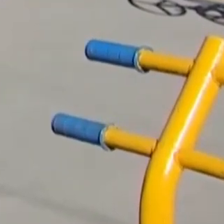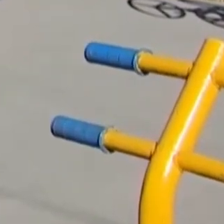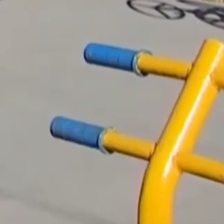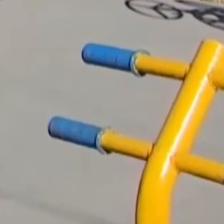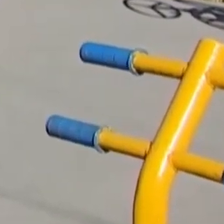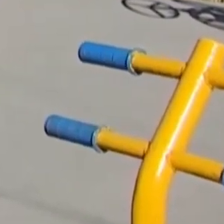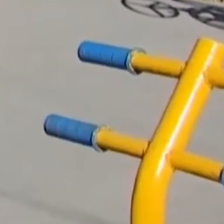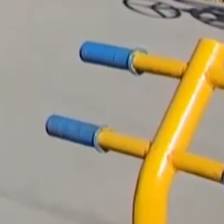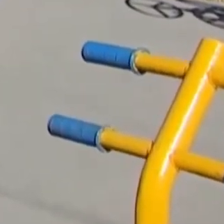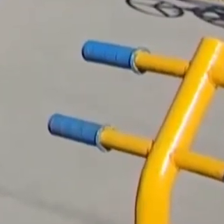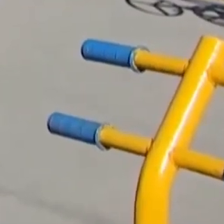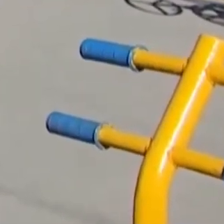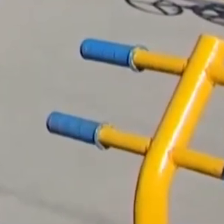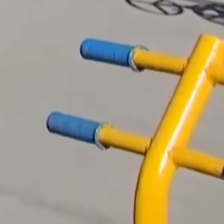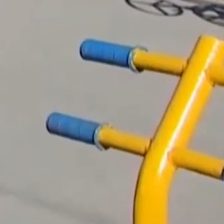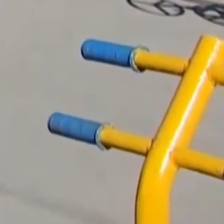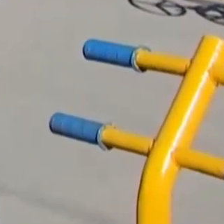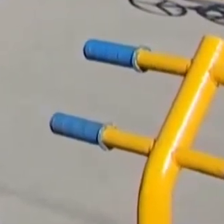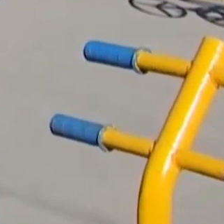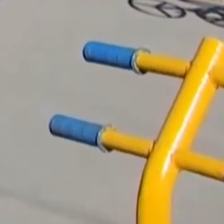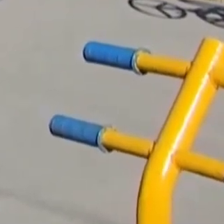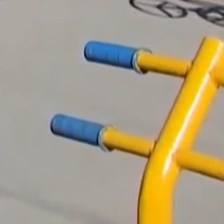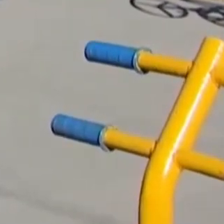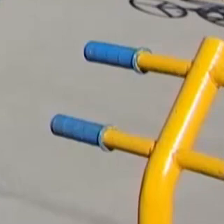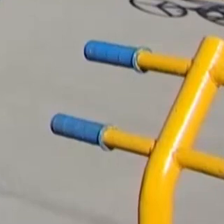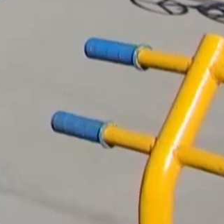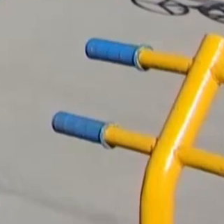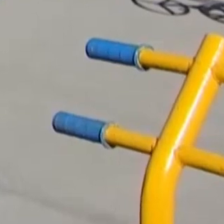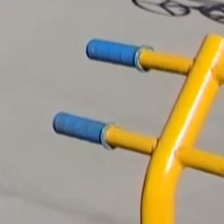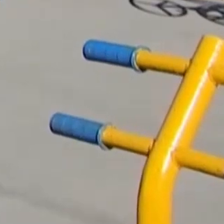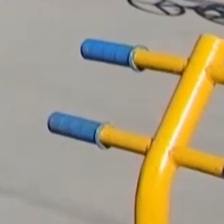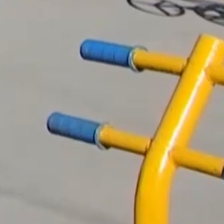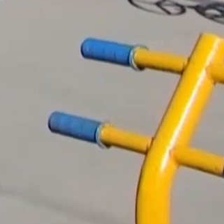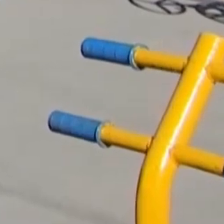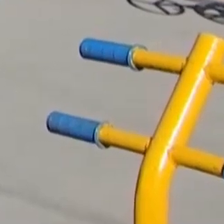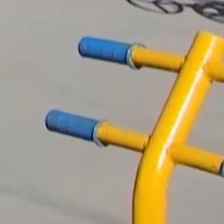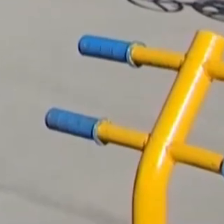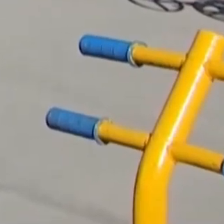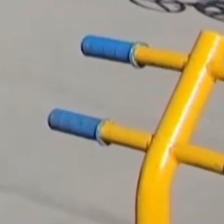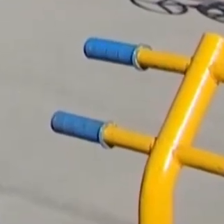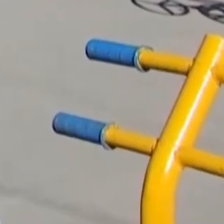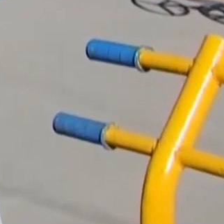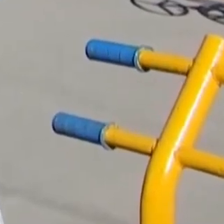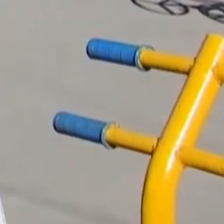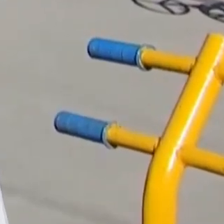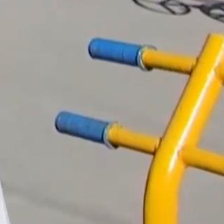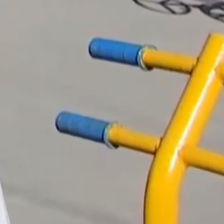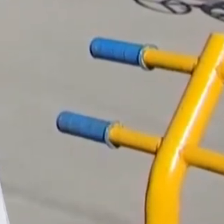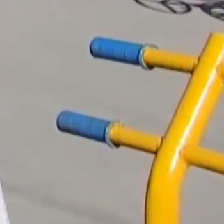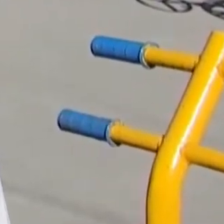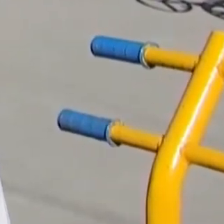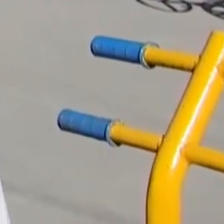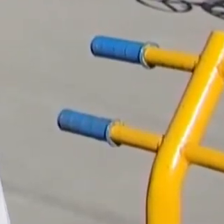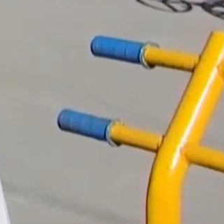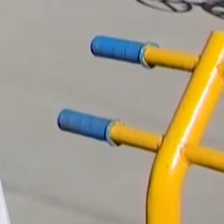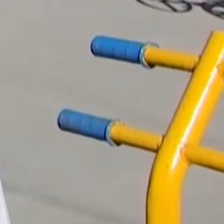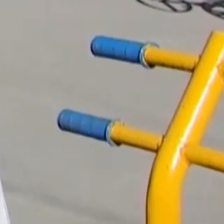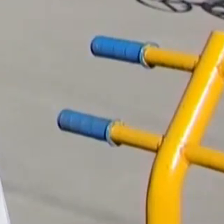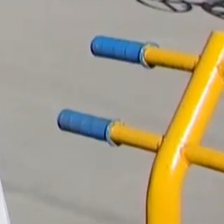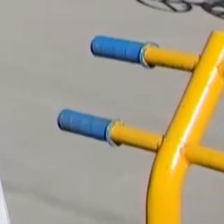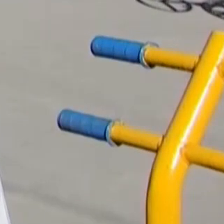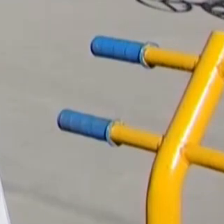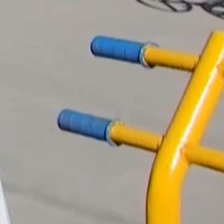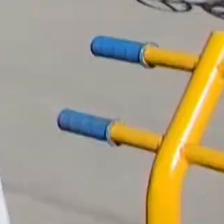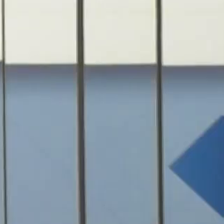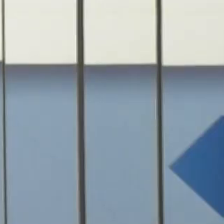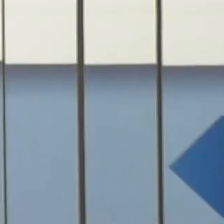da iluminação, está tudo clarinho, à noite isso aqui é uma maravilha. E ficou um espaço bom, seguro, e agora é cuidar.